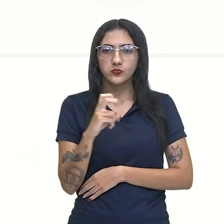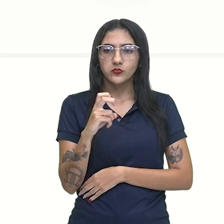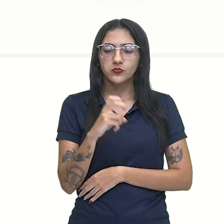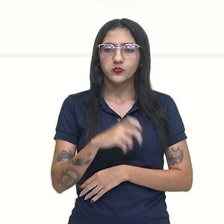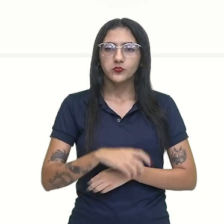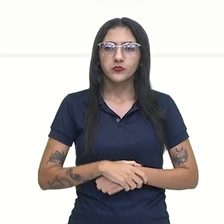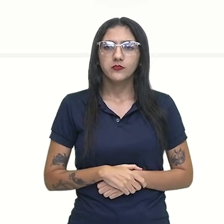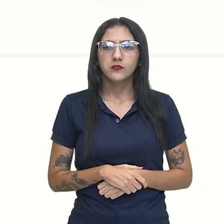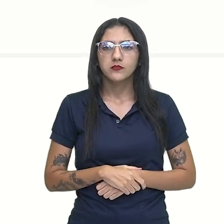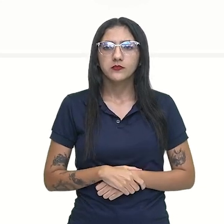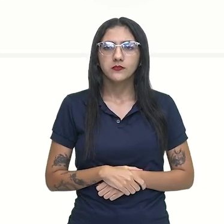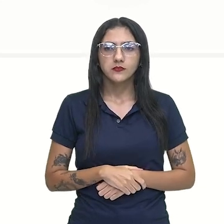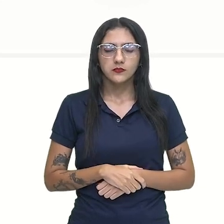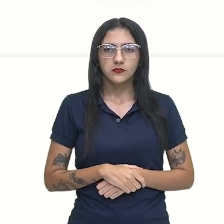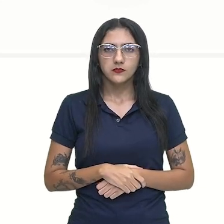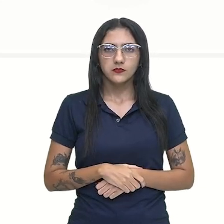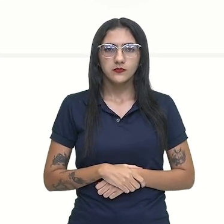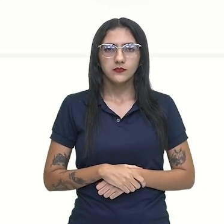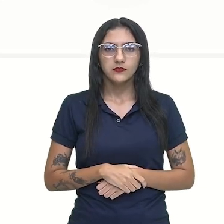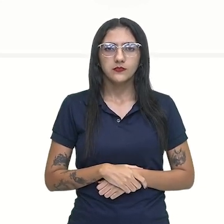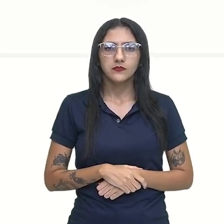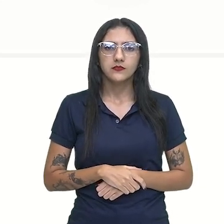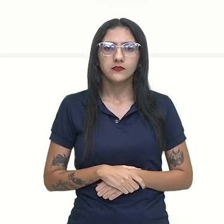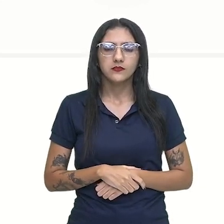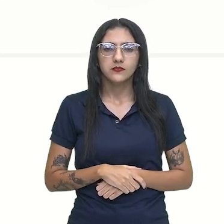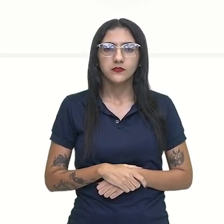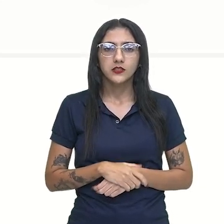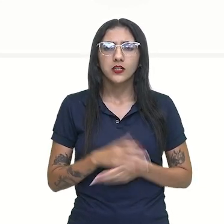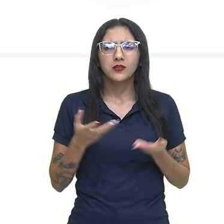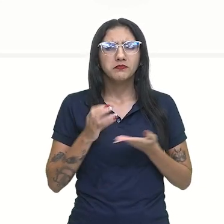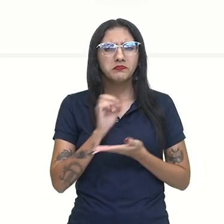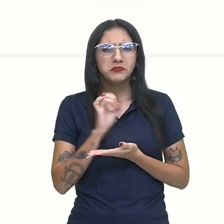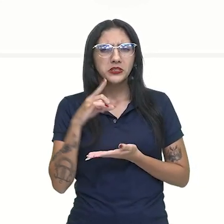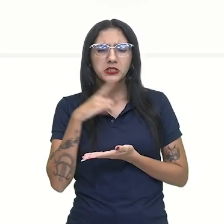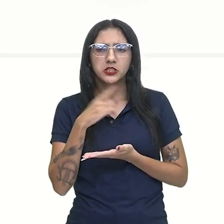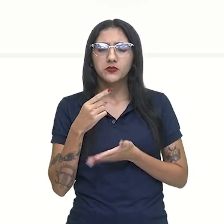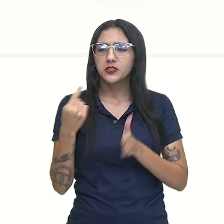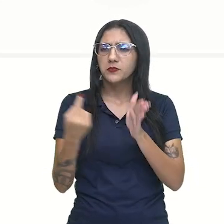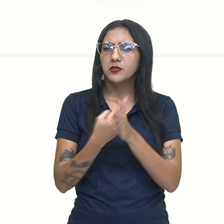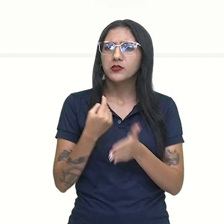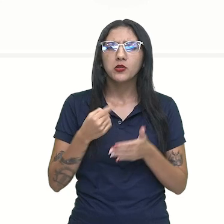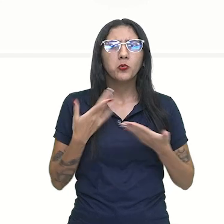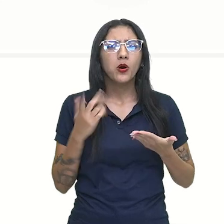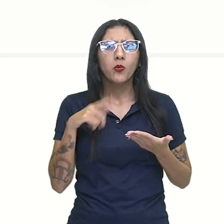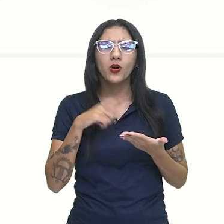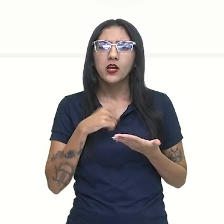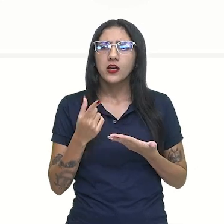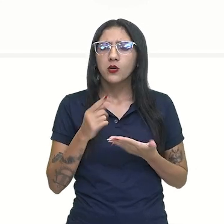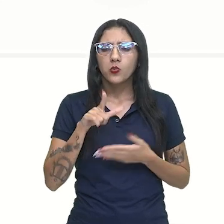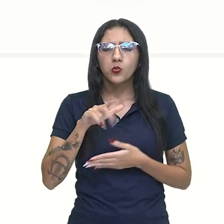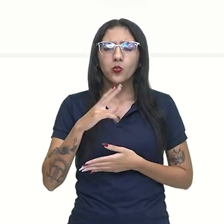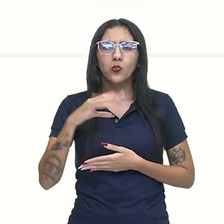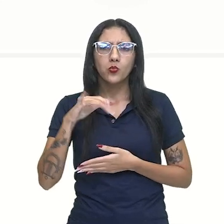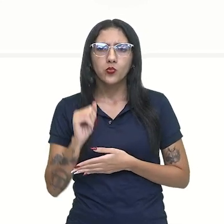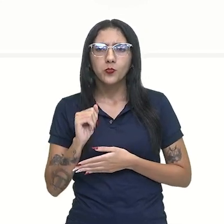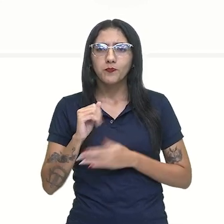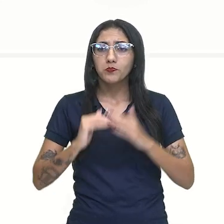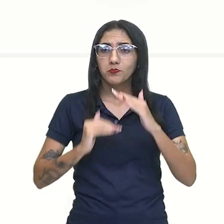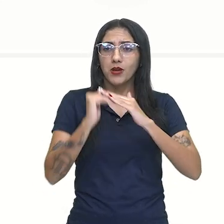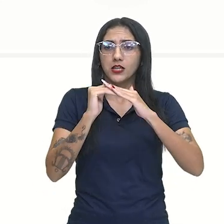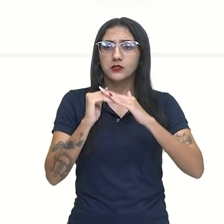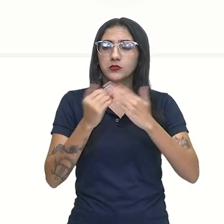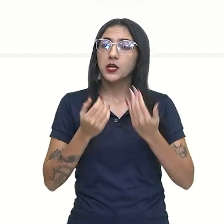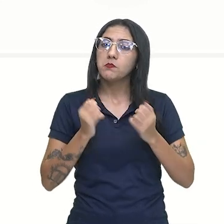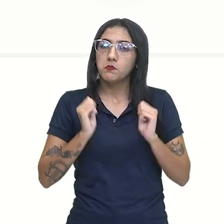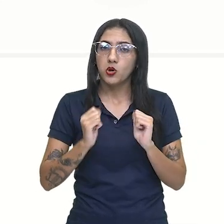tá? Agora, se ele tivesse perguntado qual é o lucro máximo, aí nós utilizaríamos a outra